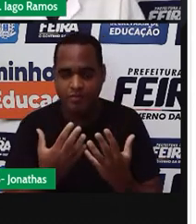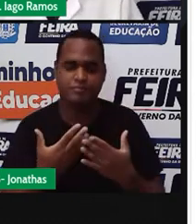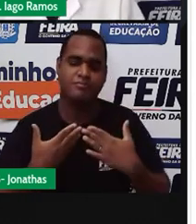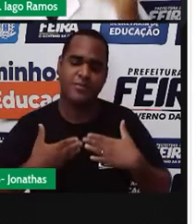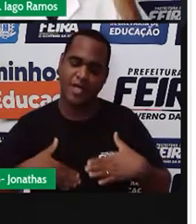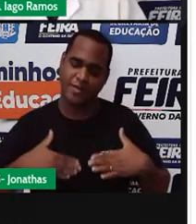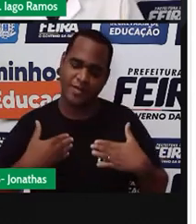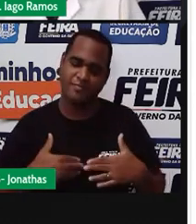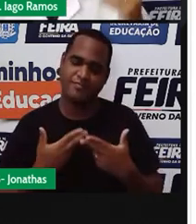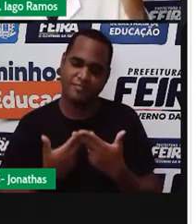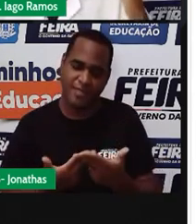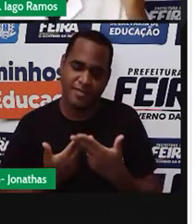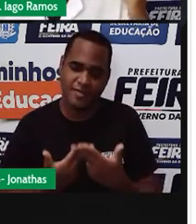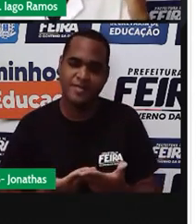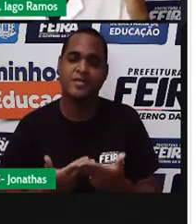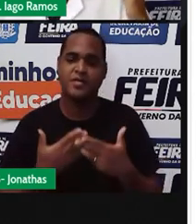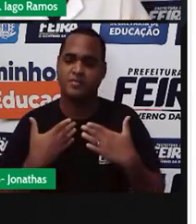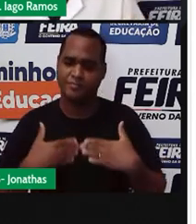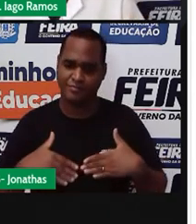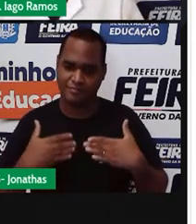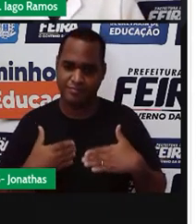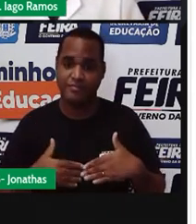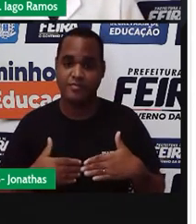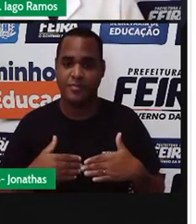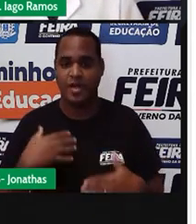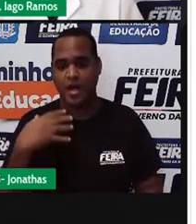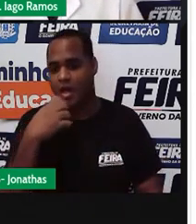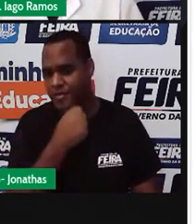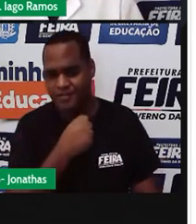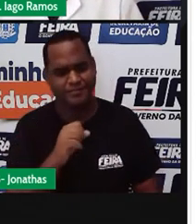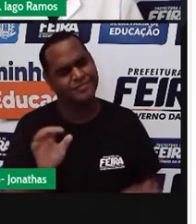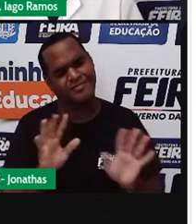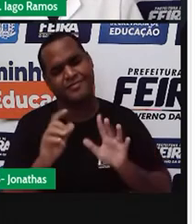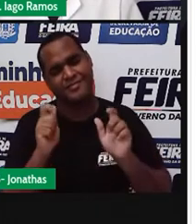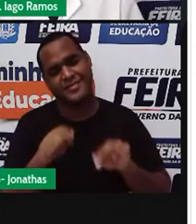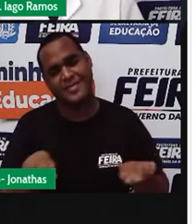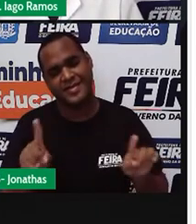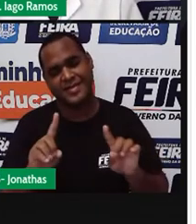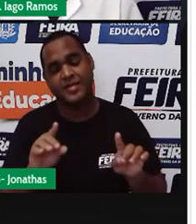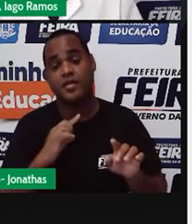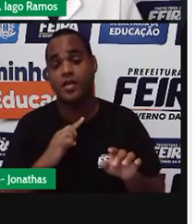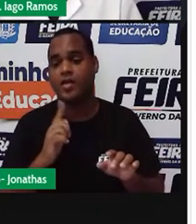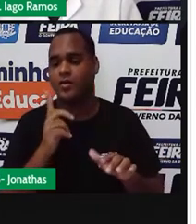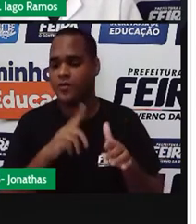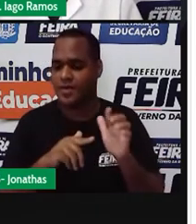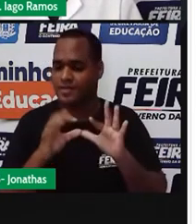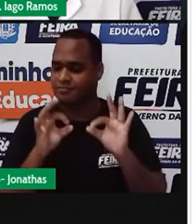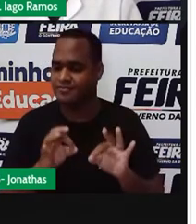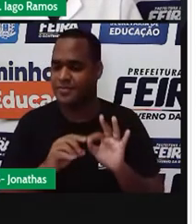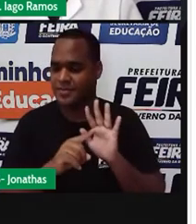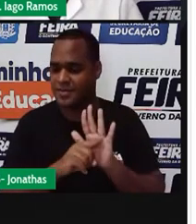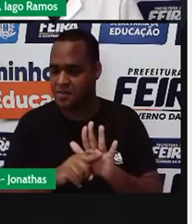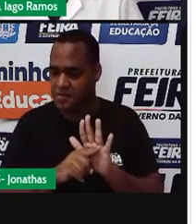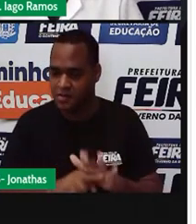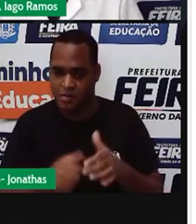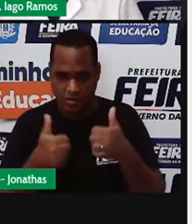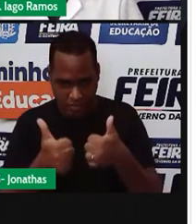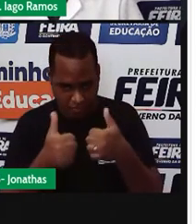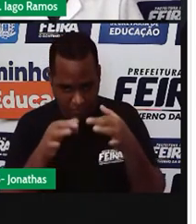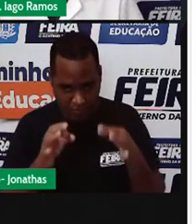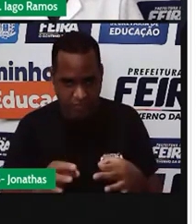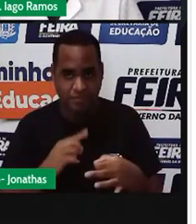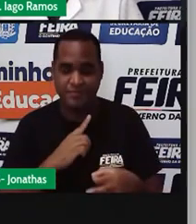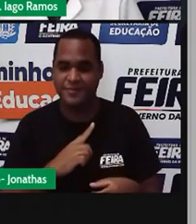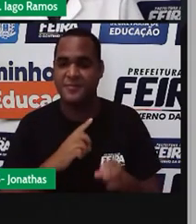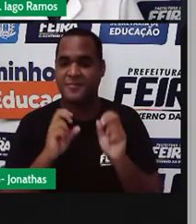devagarzinho Sem pressa que você chega no resultado correto